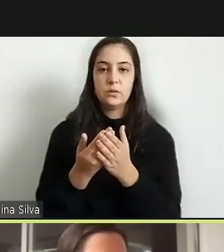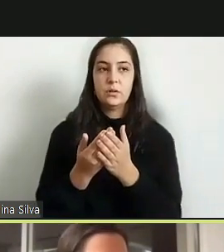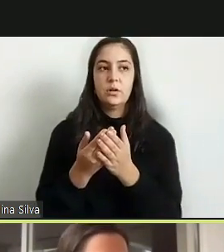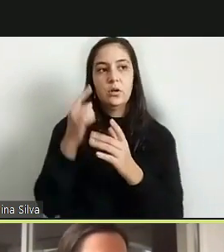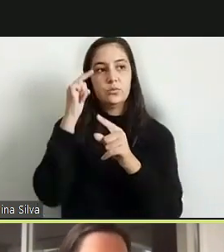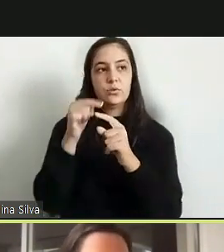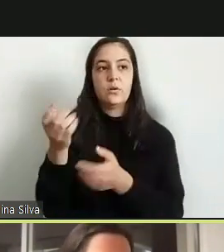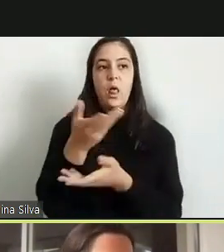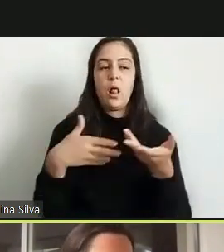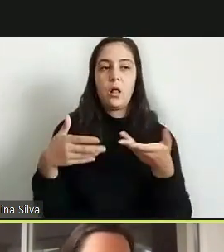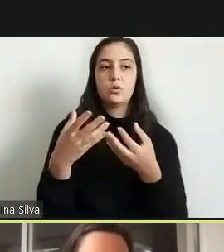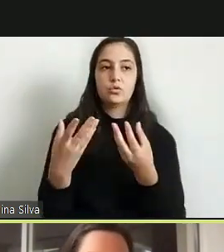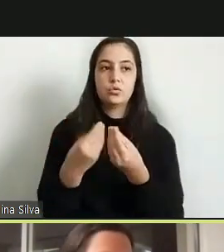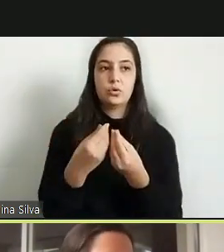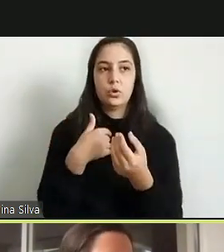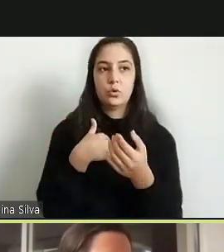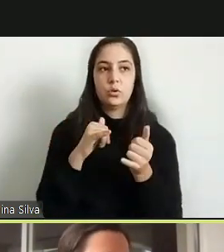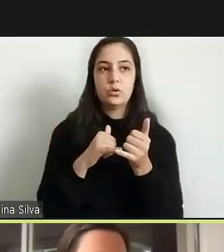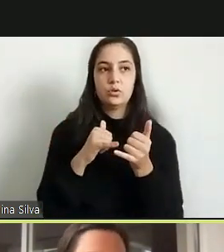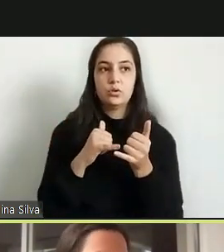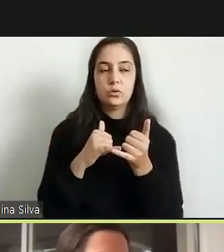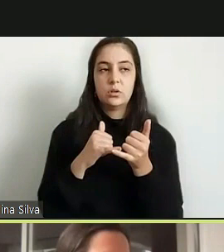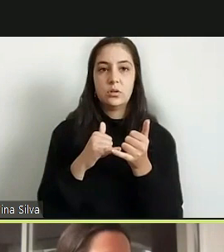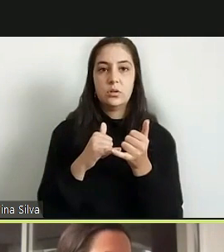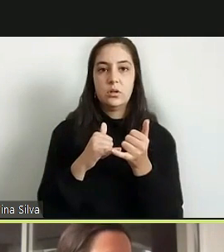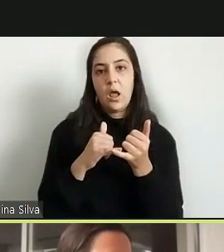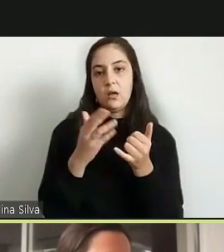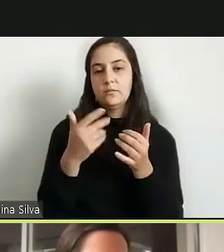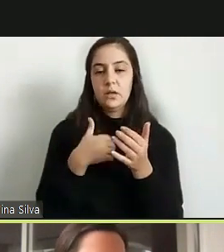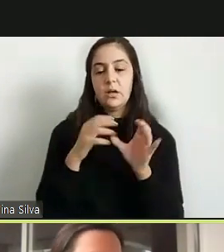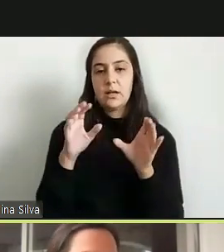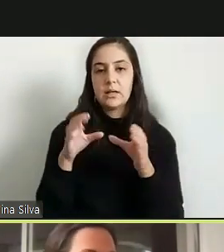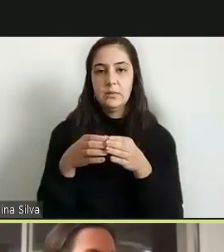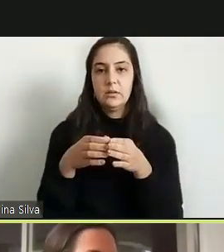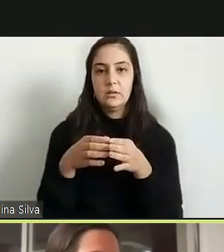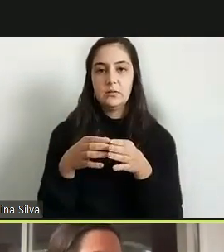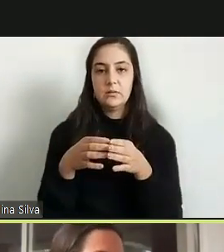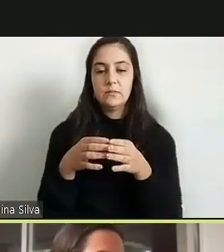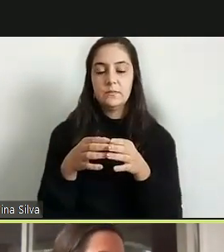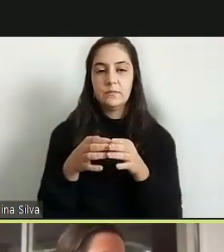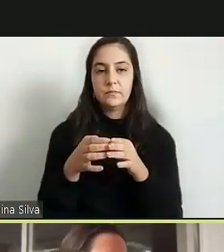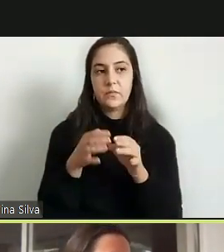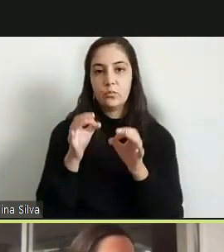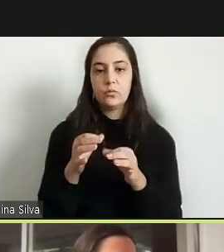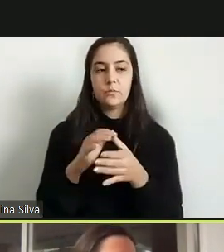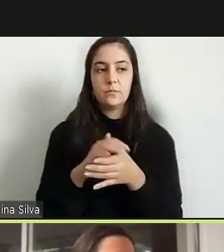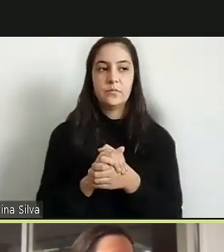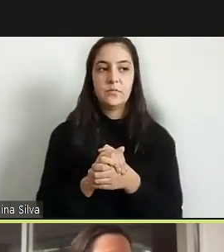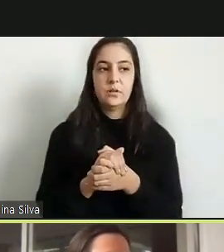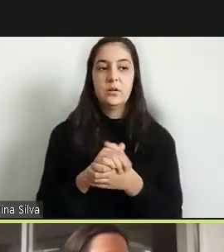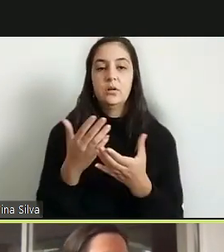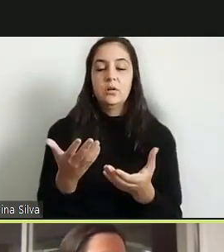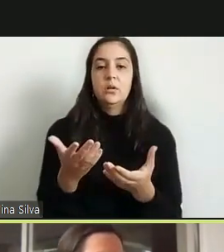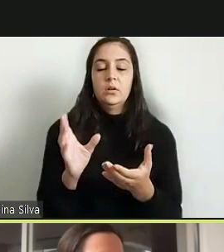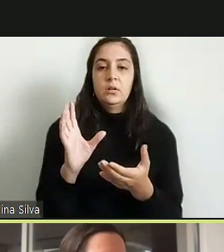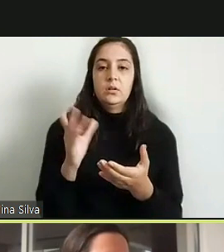colaborarmos juntos, associei-me à própria academia, e pronto, e é isso. Então, quando me